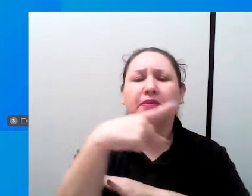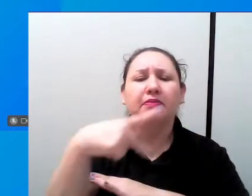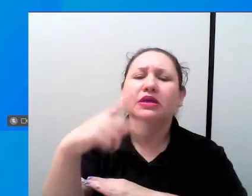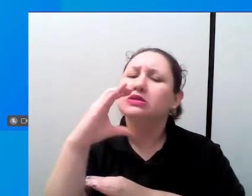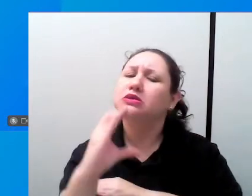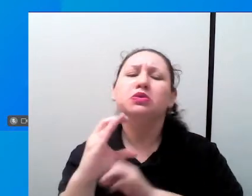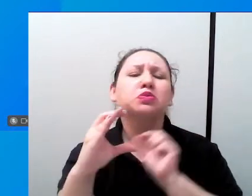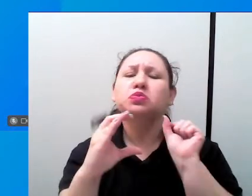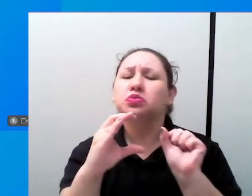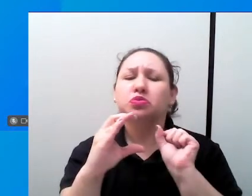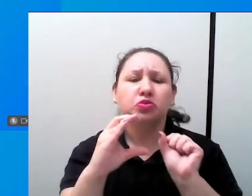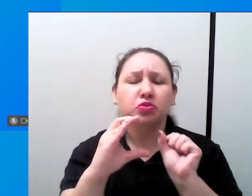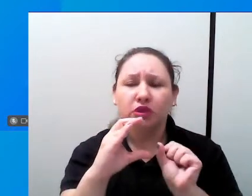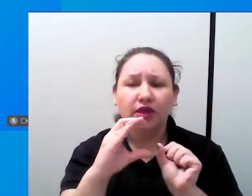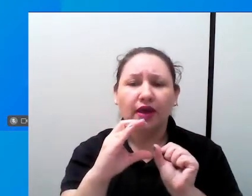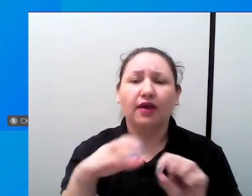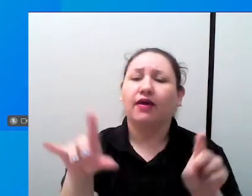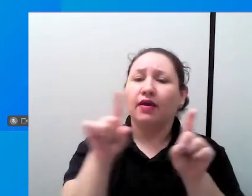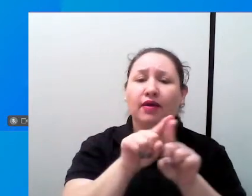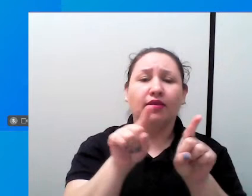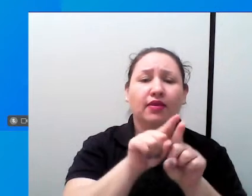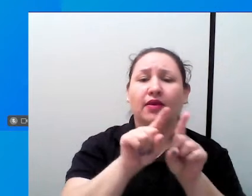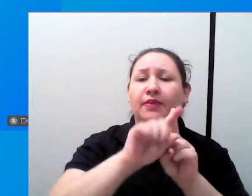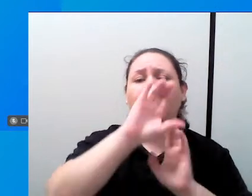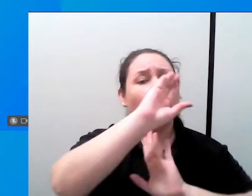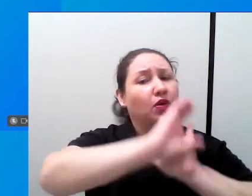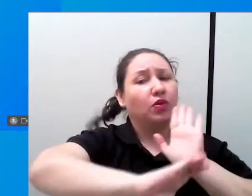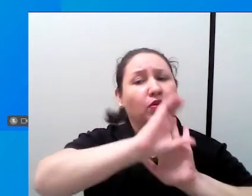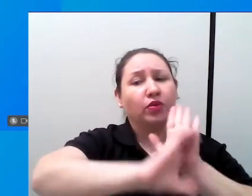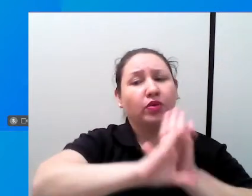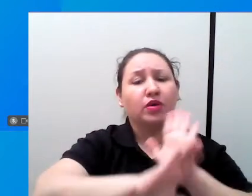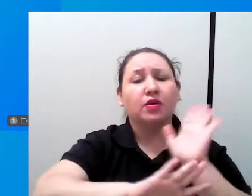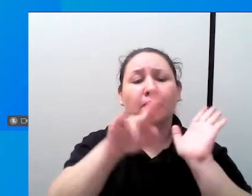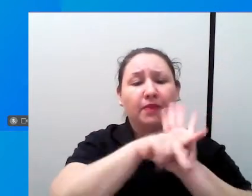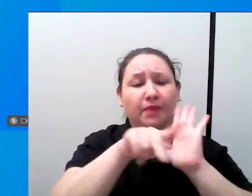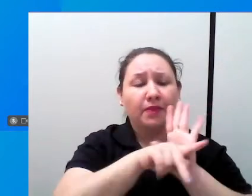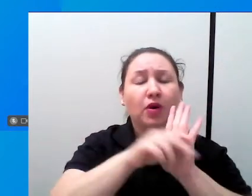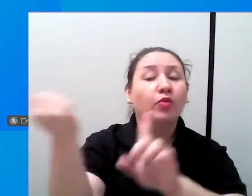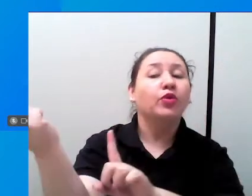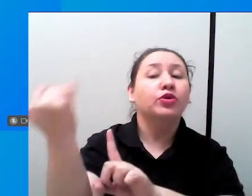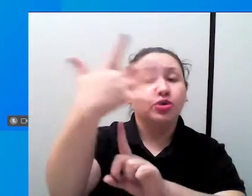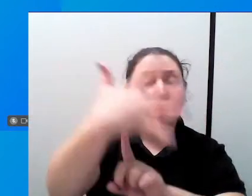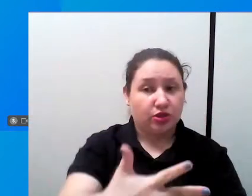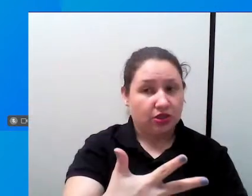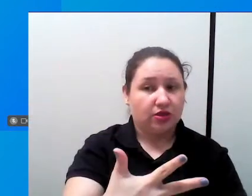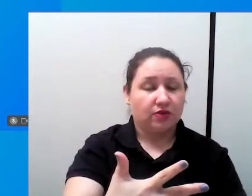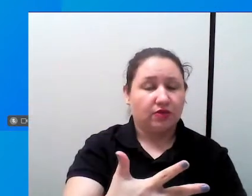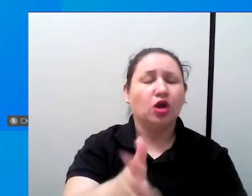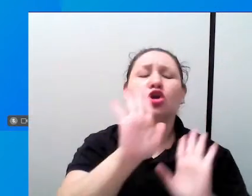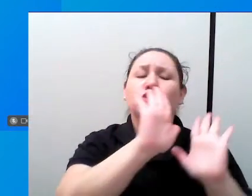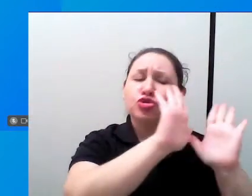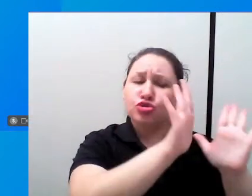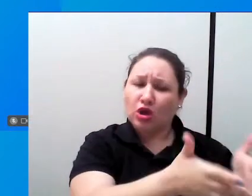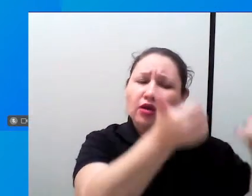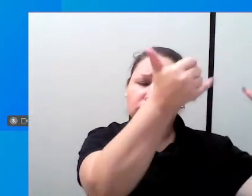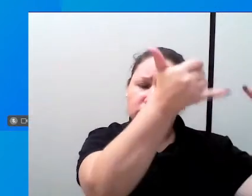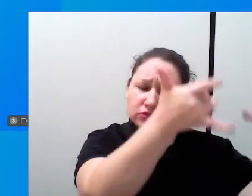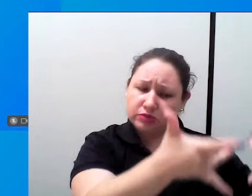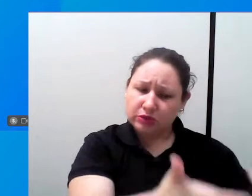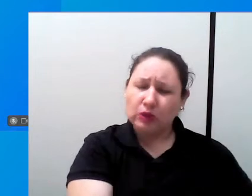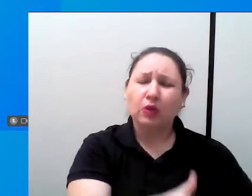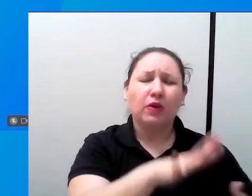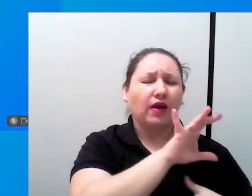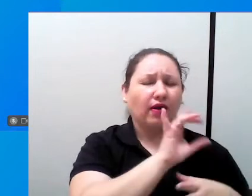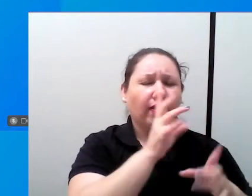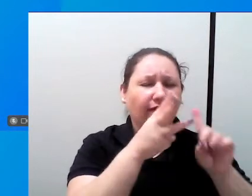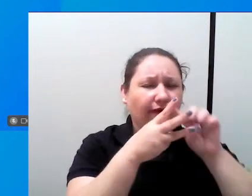aí sim, o que é a curricularização da extensão. Então, mesmo passado todo esse processo, e o seminário faz